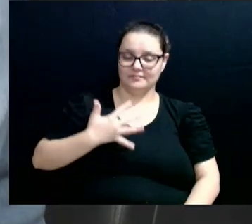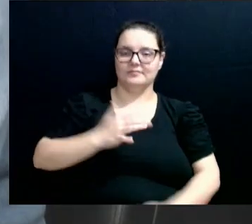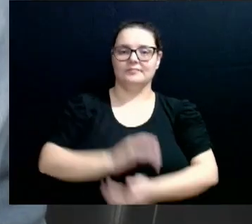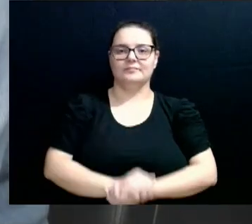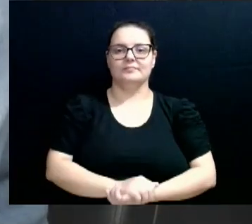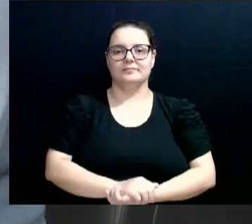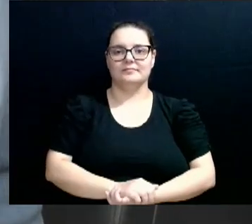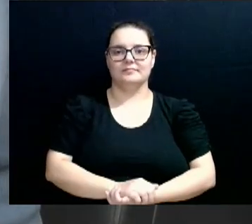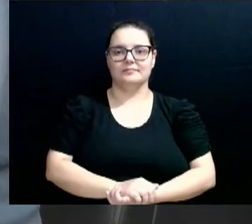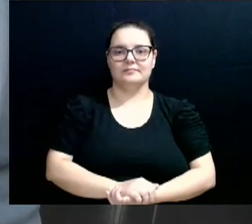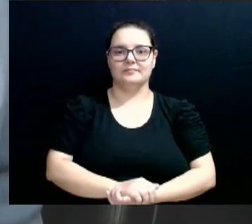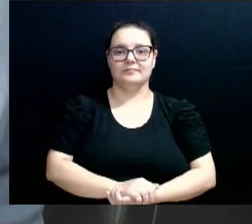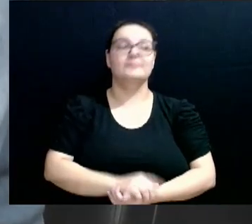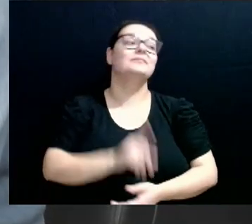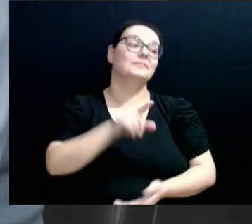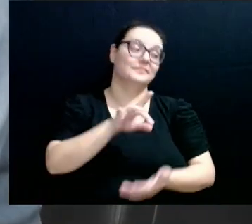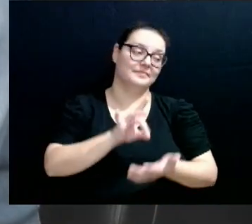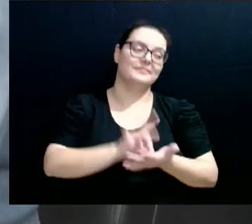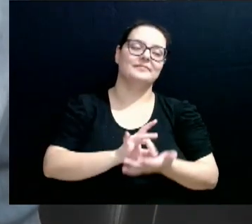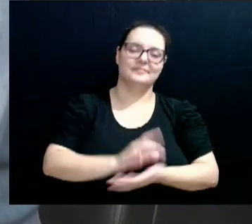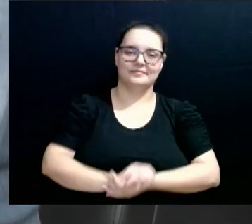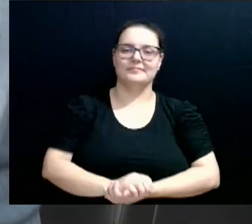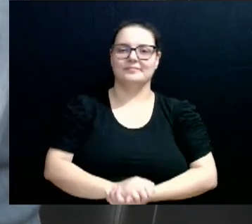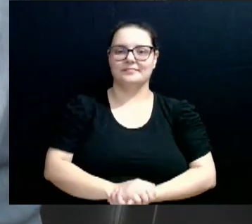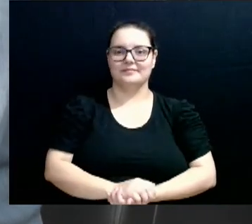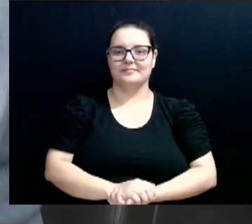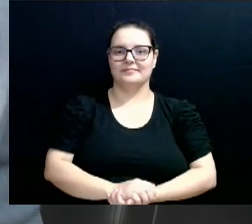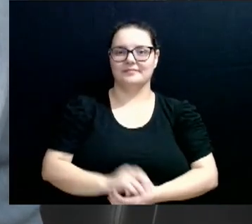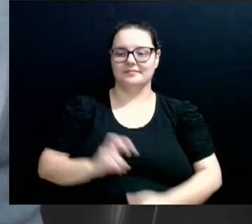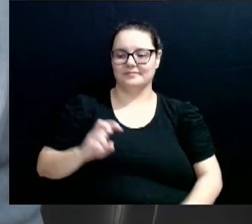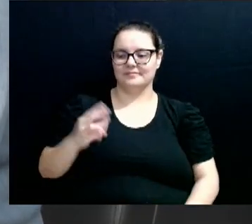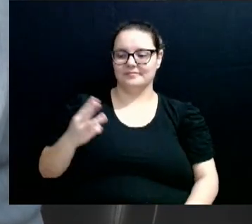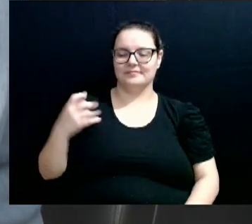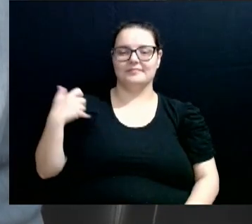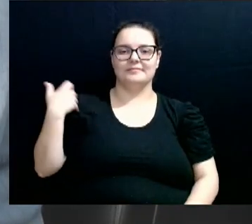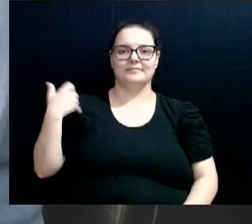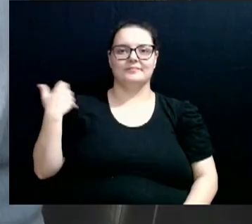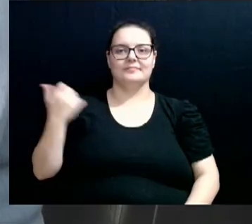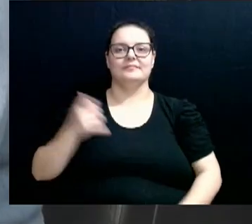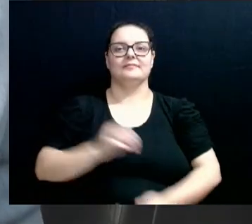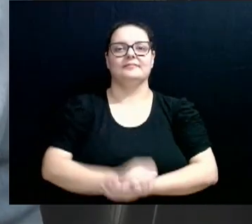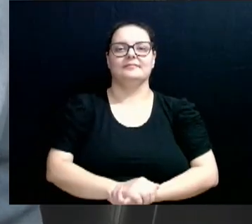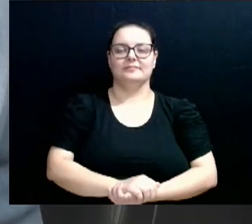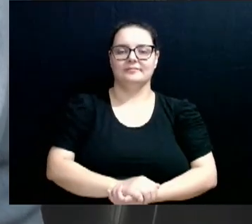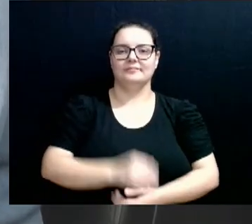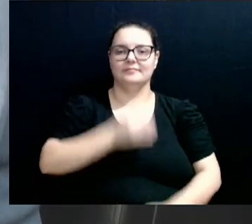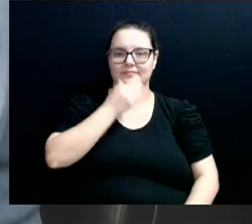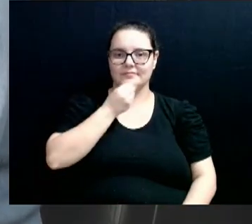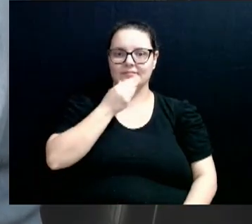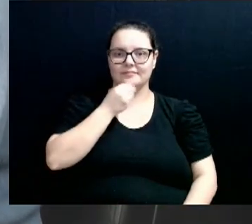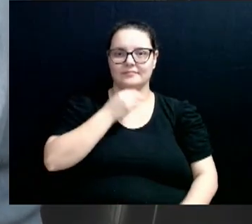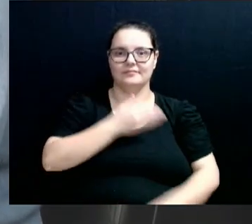verdade. Um homem de 53 anos, de cor parda,